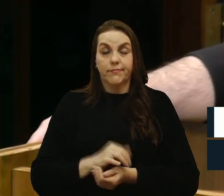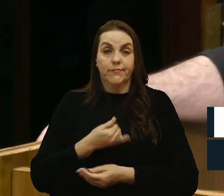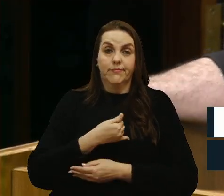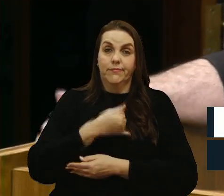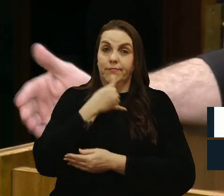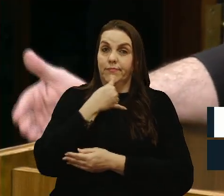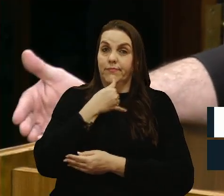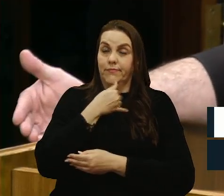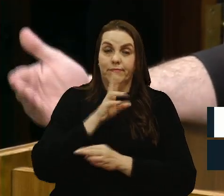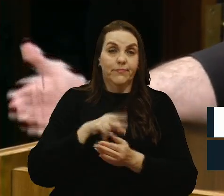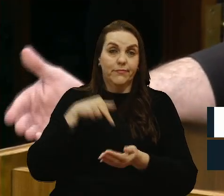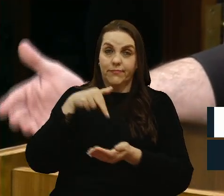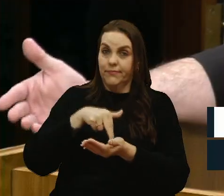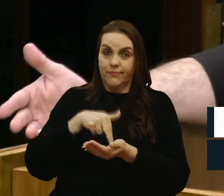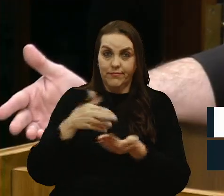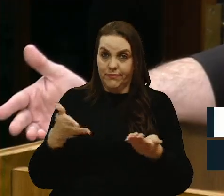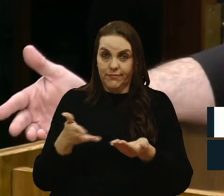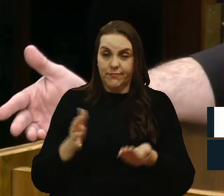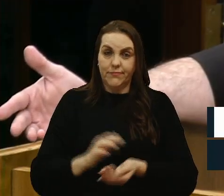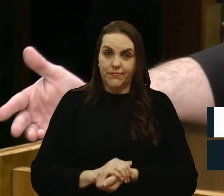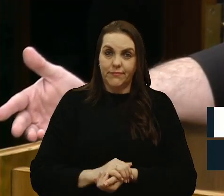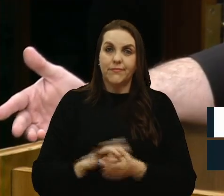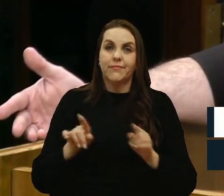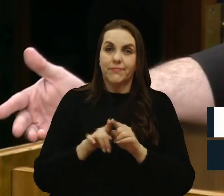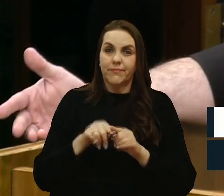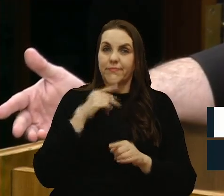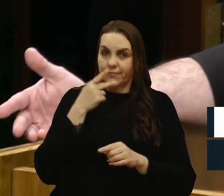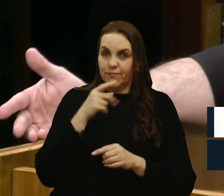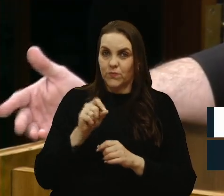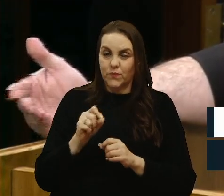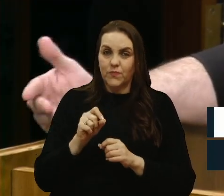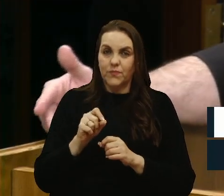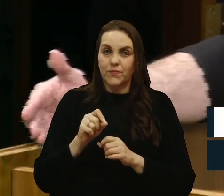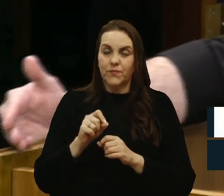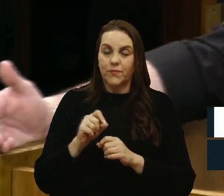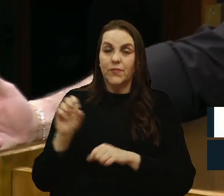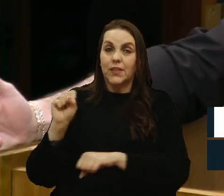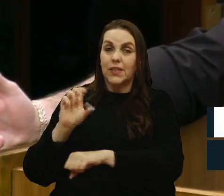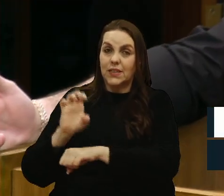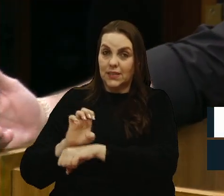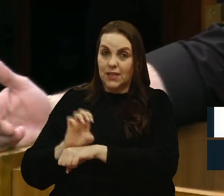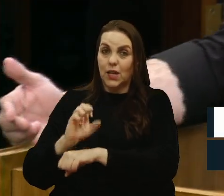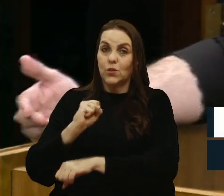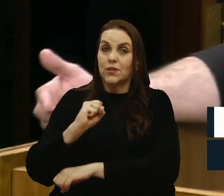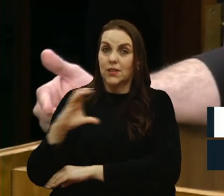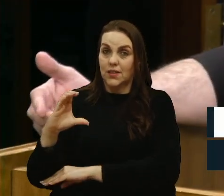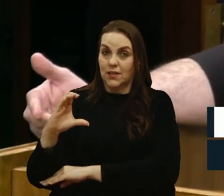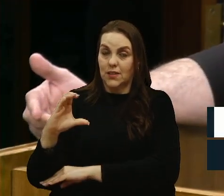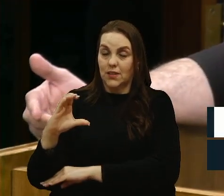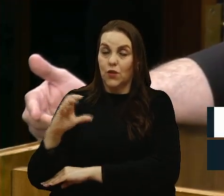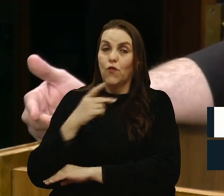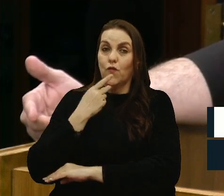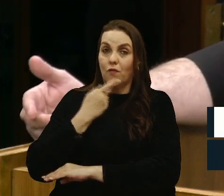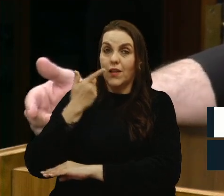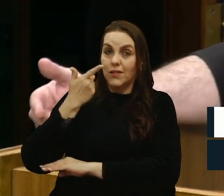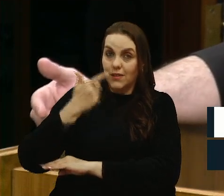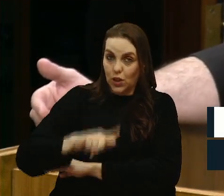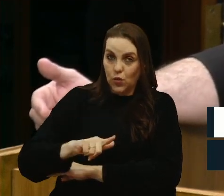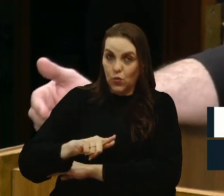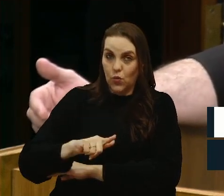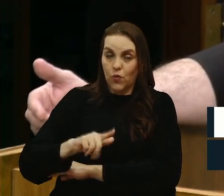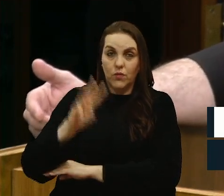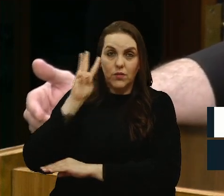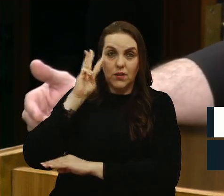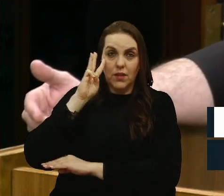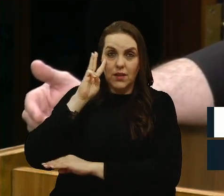Infelizmente é a realidade que se impõe, também foi dito aqui, do estado de Santa Catarina. Vou reforçar o que eu disse na tribuna na terça-feira. Até